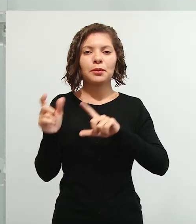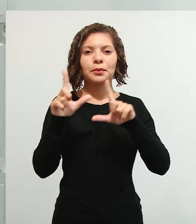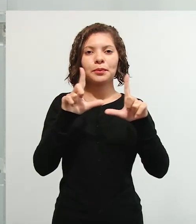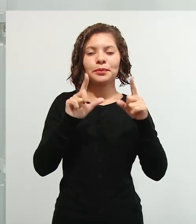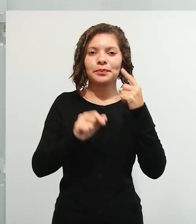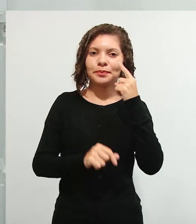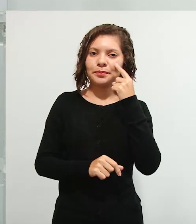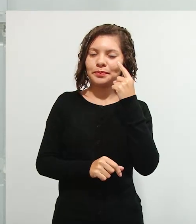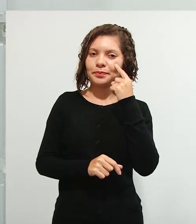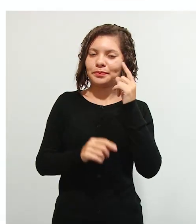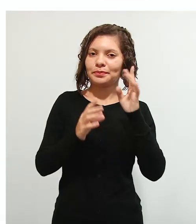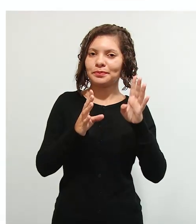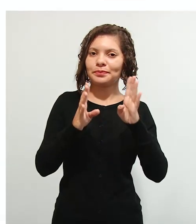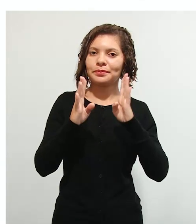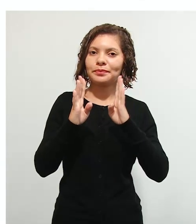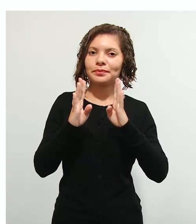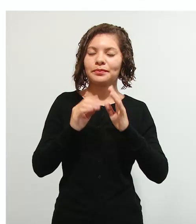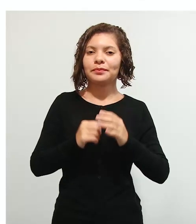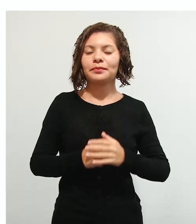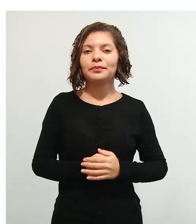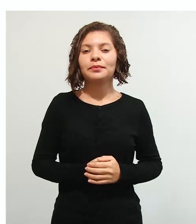aqui na tela. Vamos comigo.